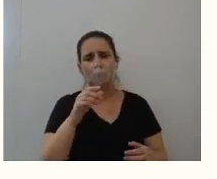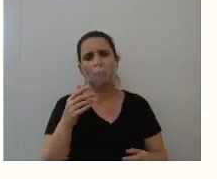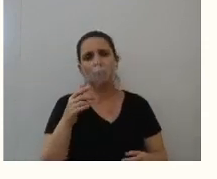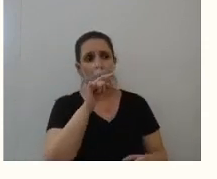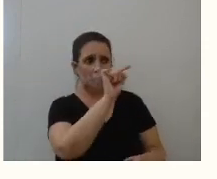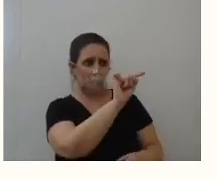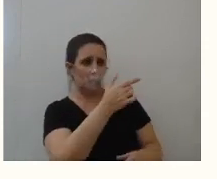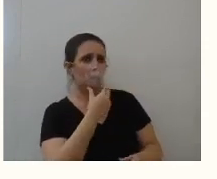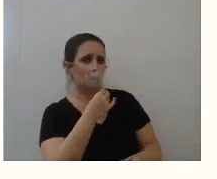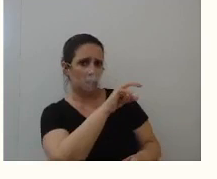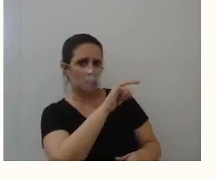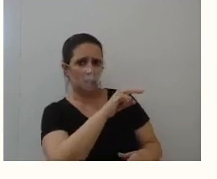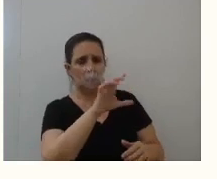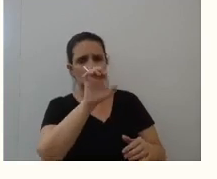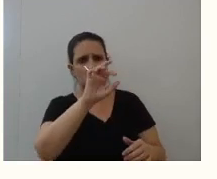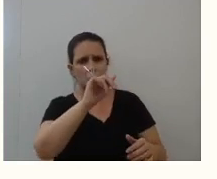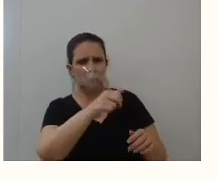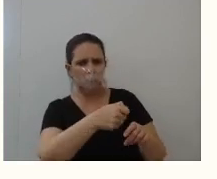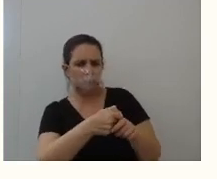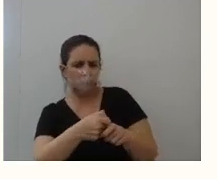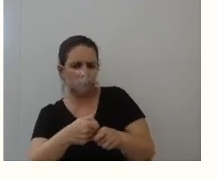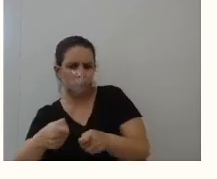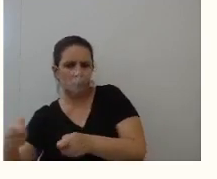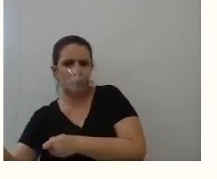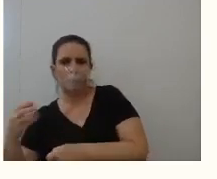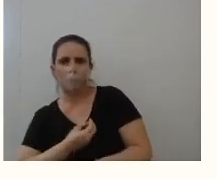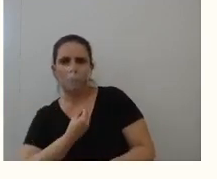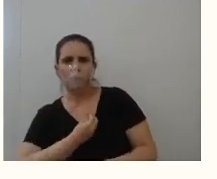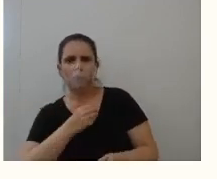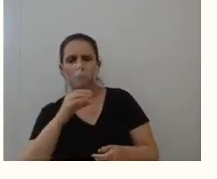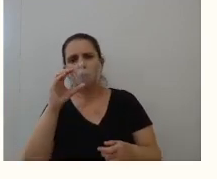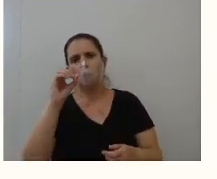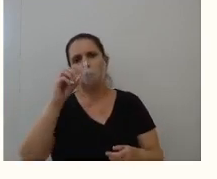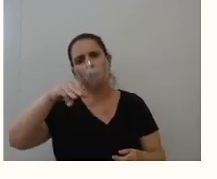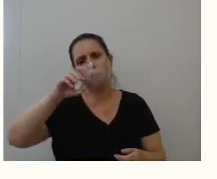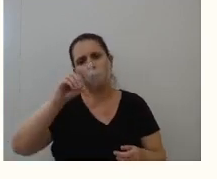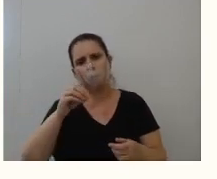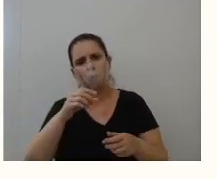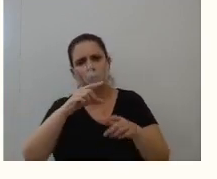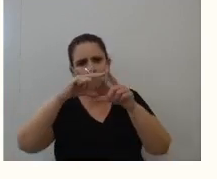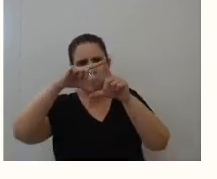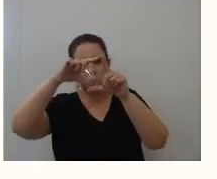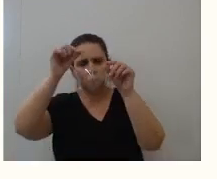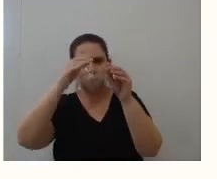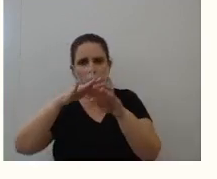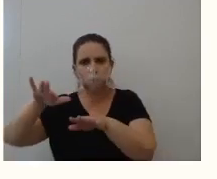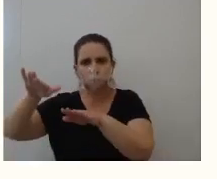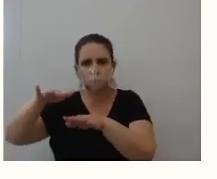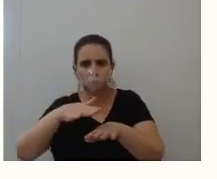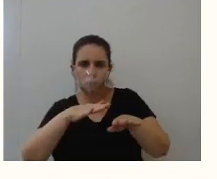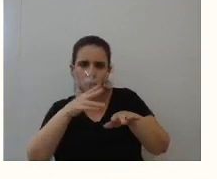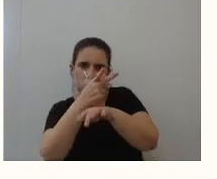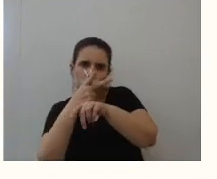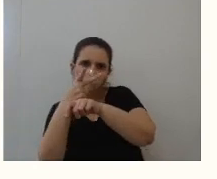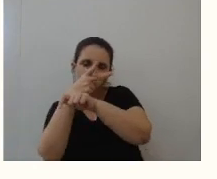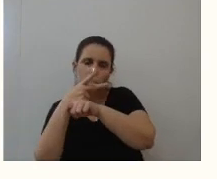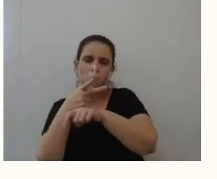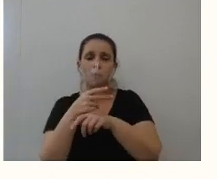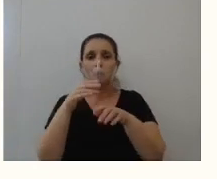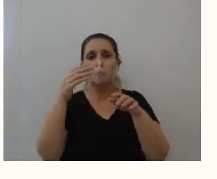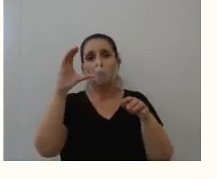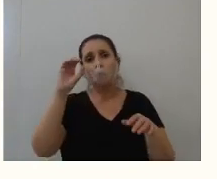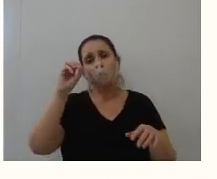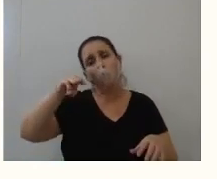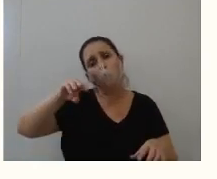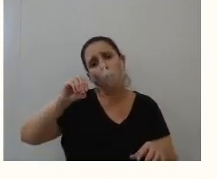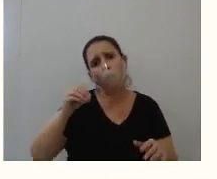Ele era arrastado pela vida como uma folha pelo vento. Perceba, ó, como uma folha